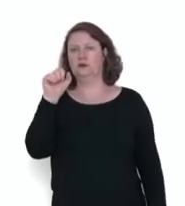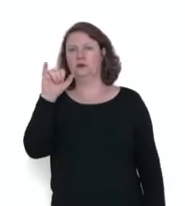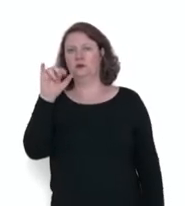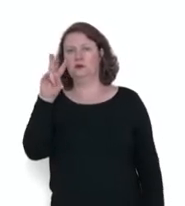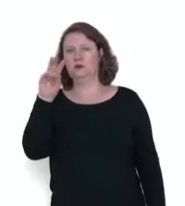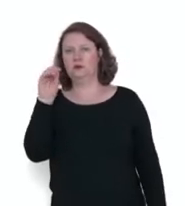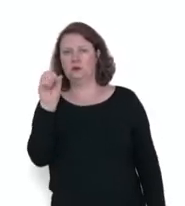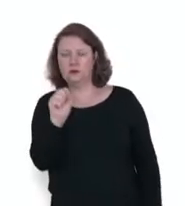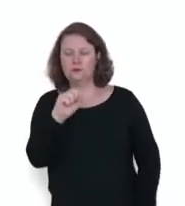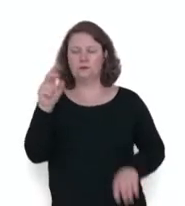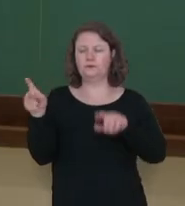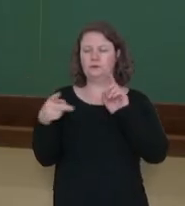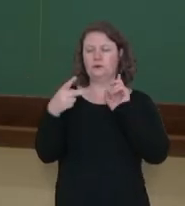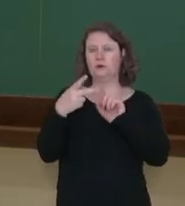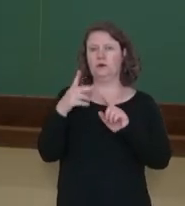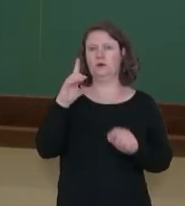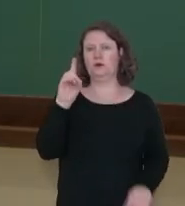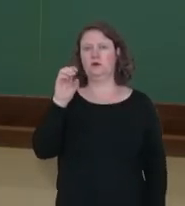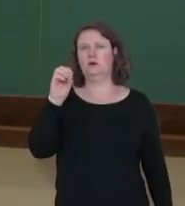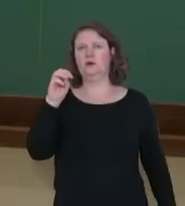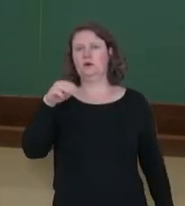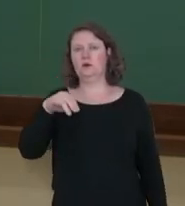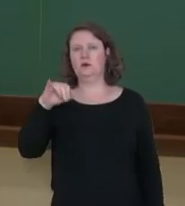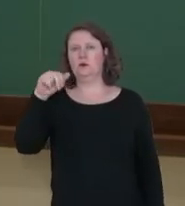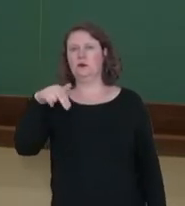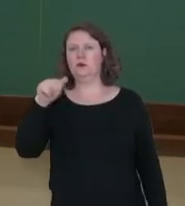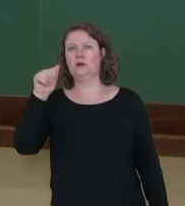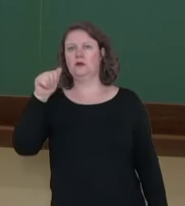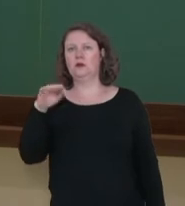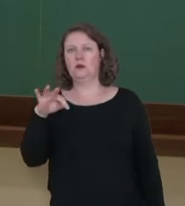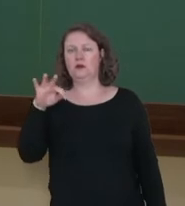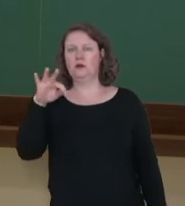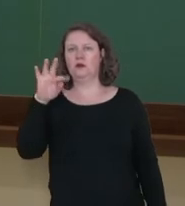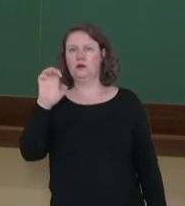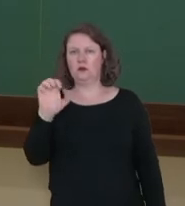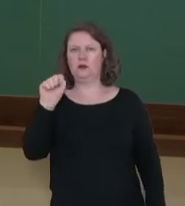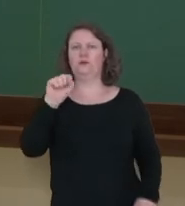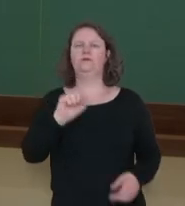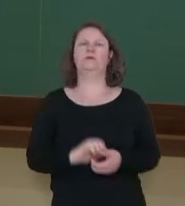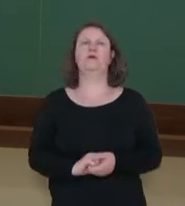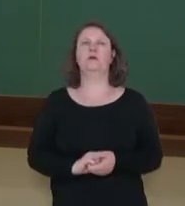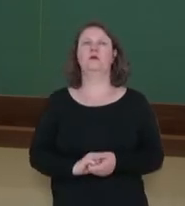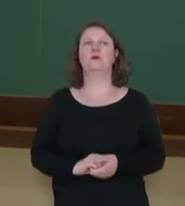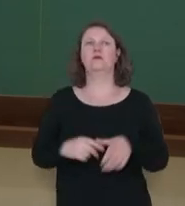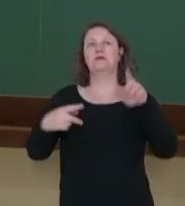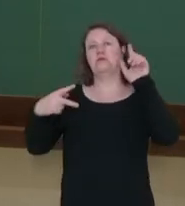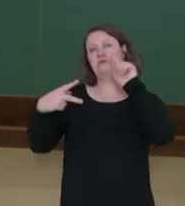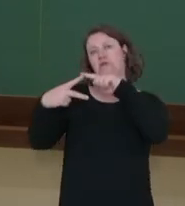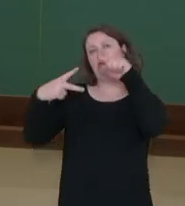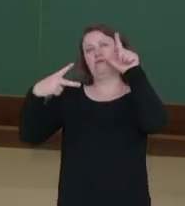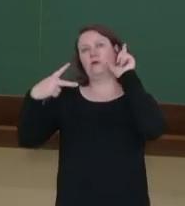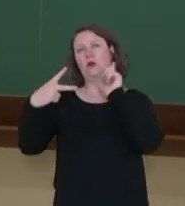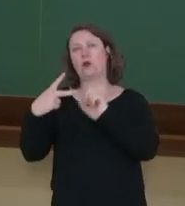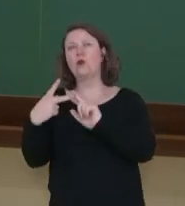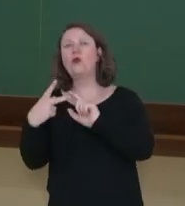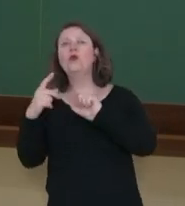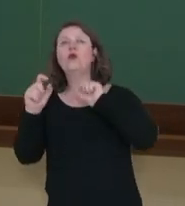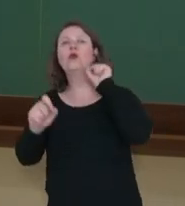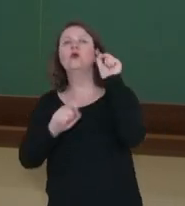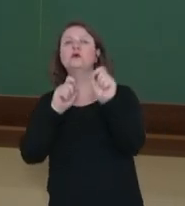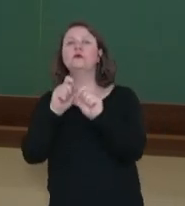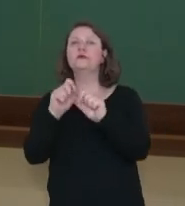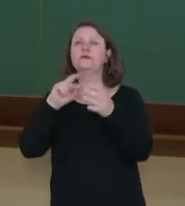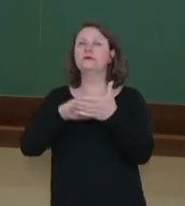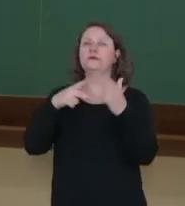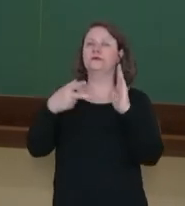da hereditariedade. O que significa isso? Então, quando a gente fala recessivo e dominante, primeiro,